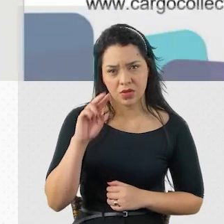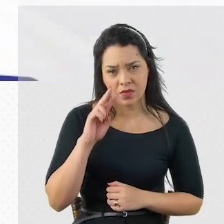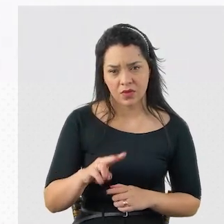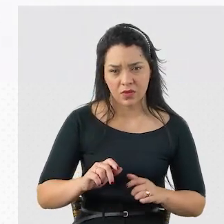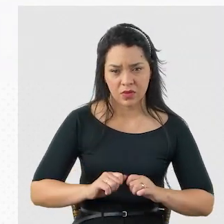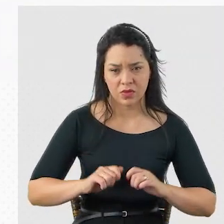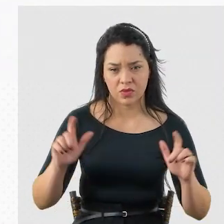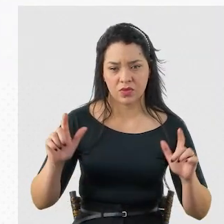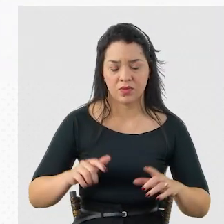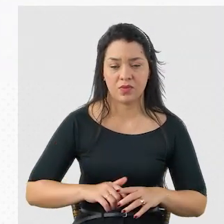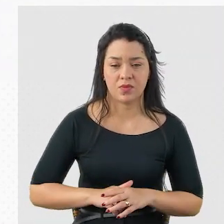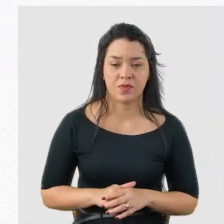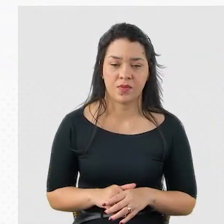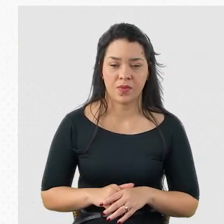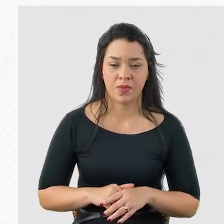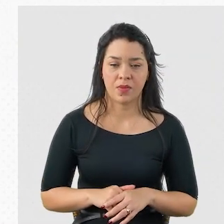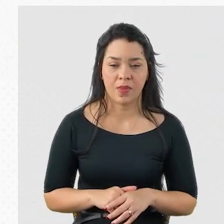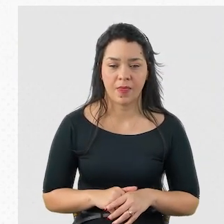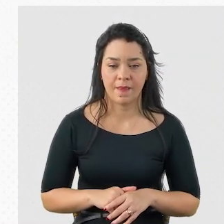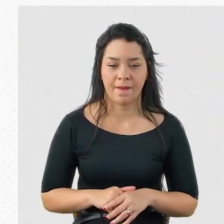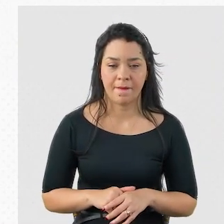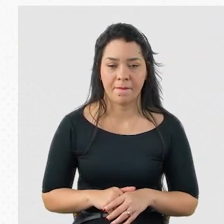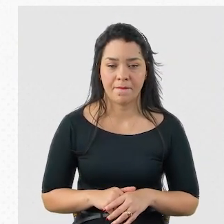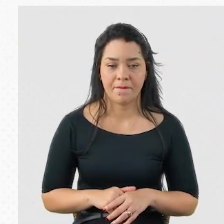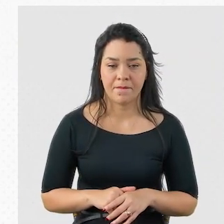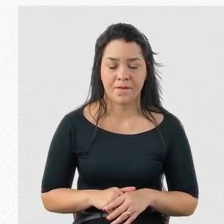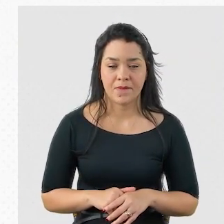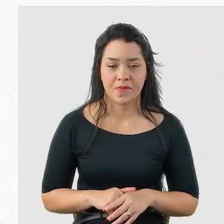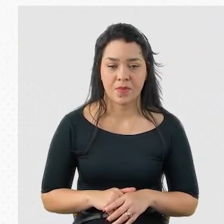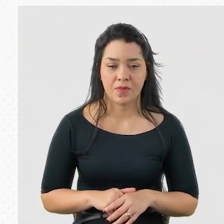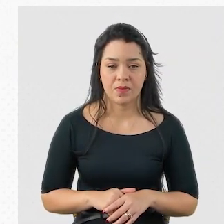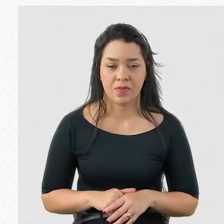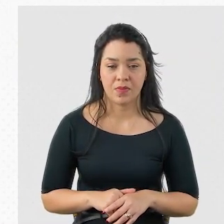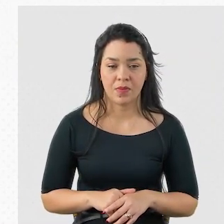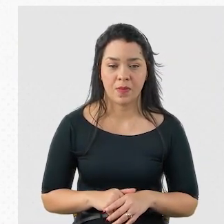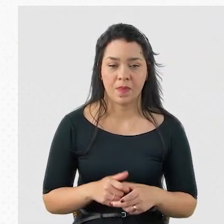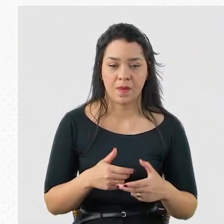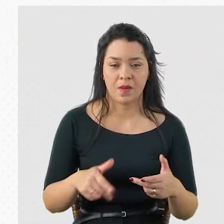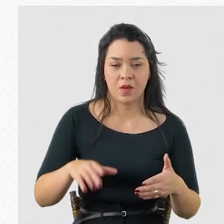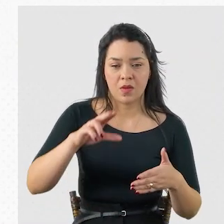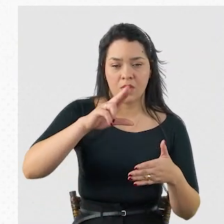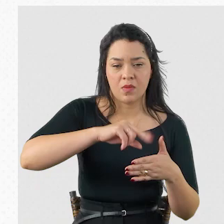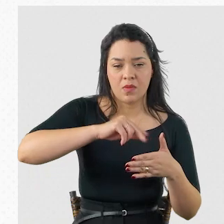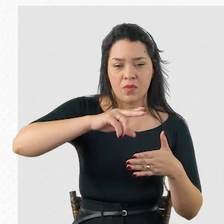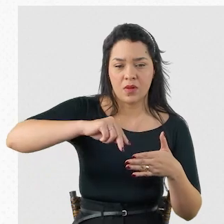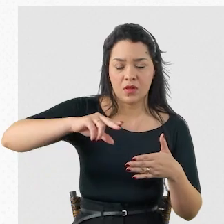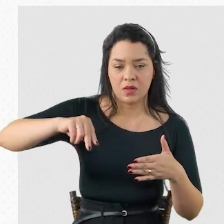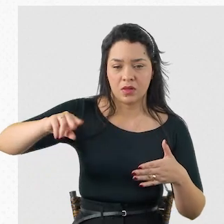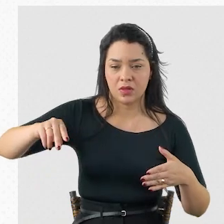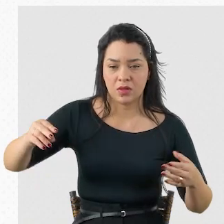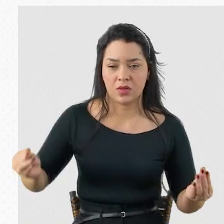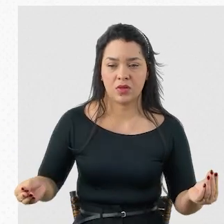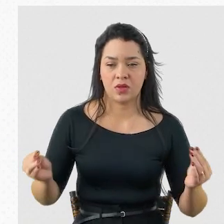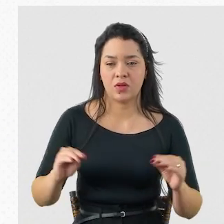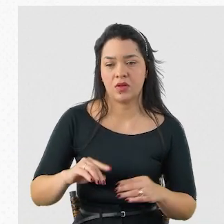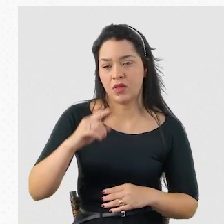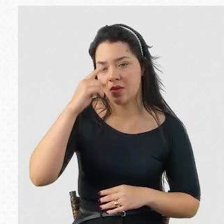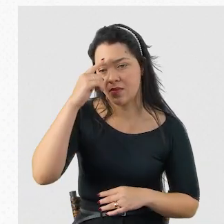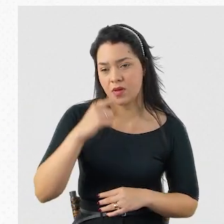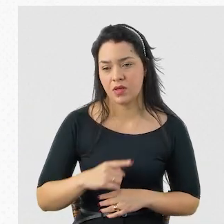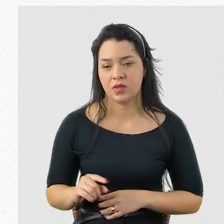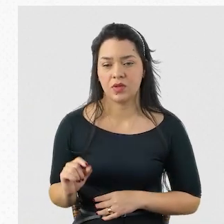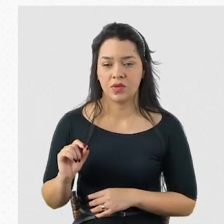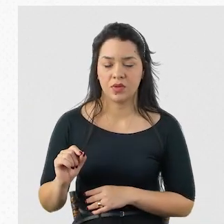zoom nela aqui, ó. Pois é, são espécies de... Eu estou colocando dessa maneira, de post-its, onde ela vai colocando a imagem da